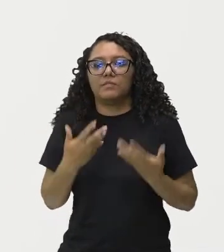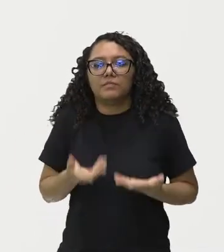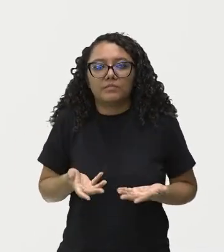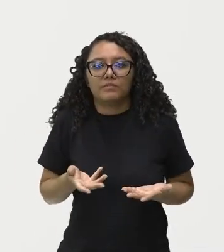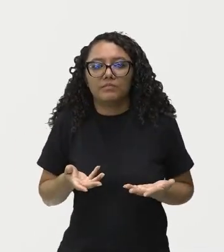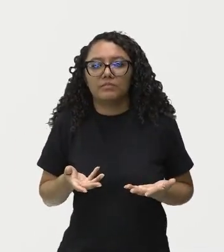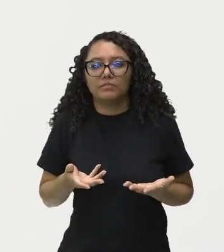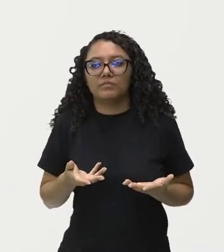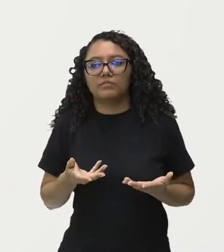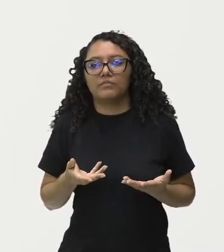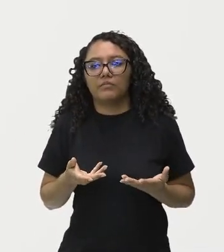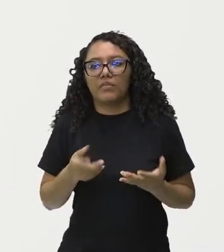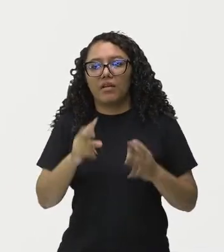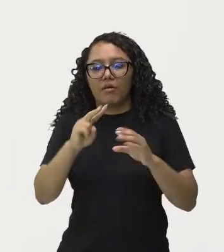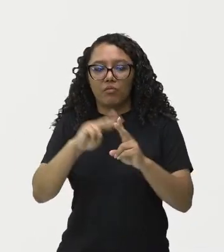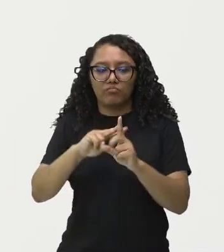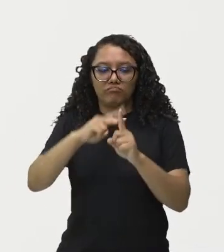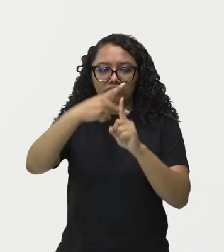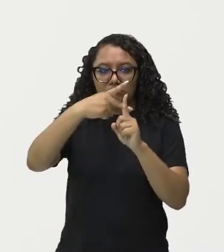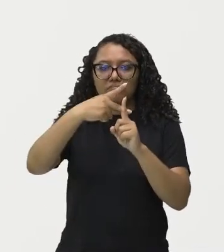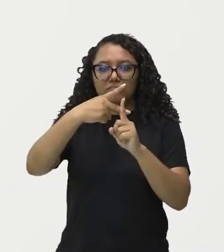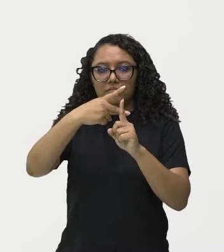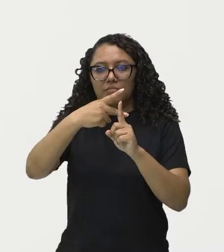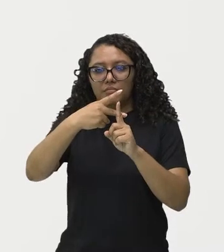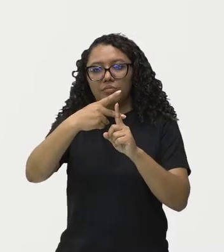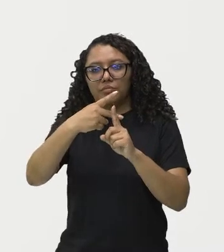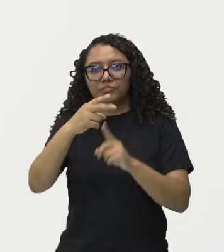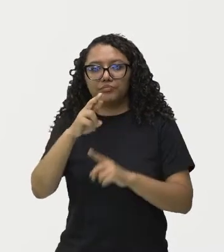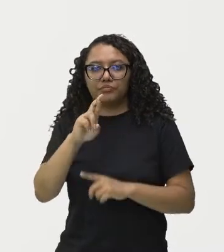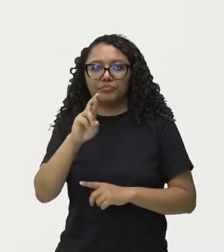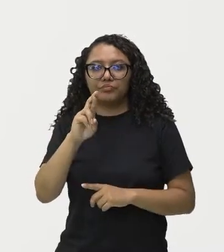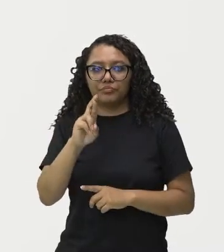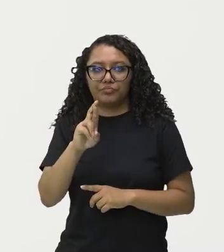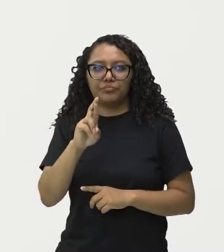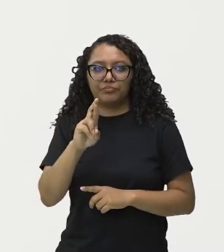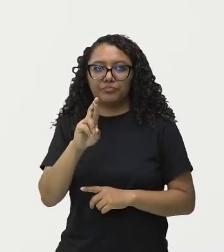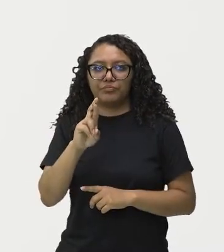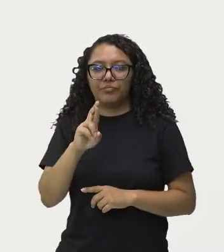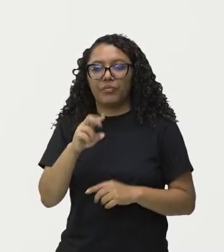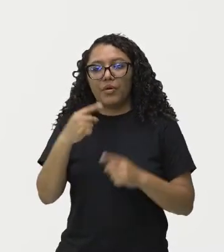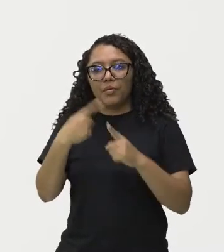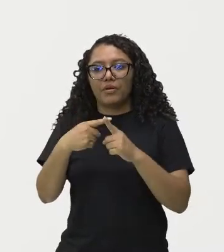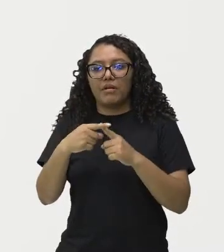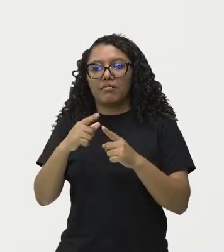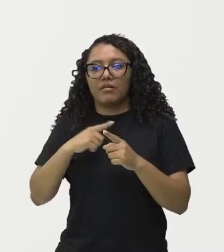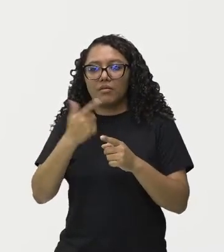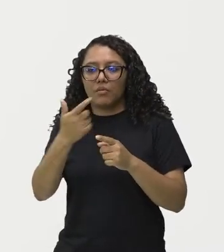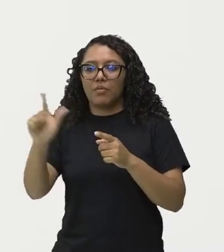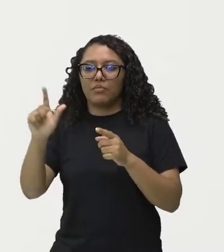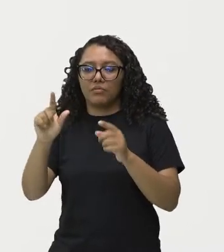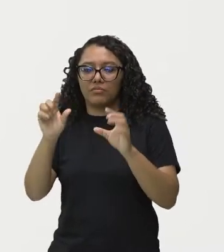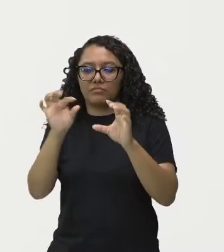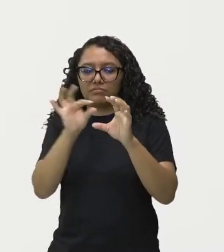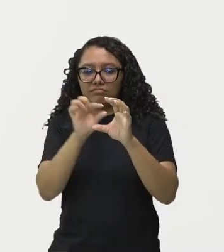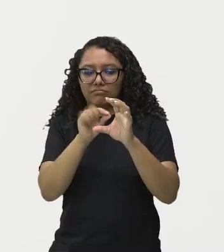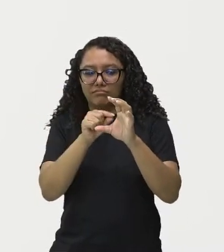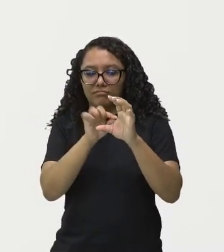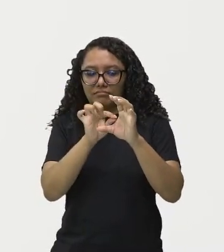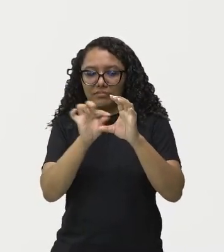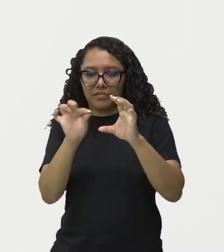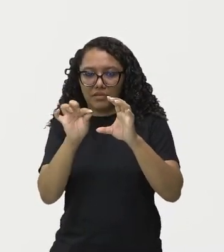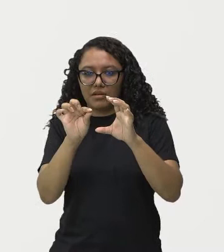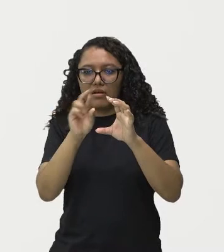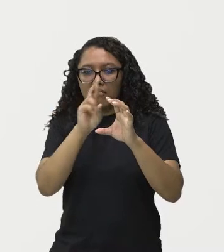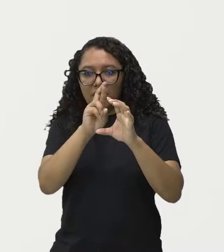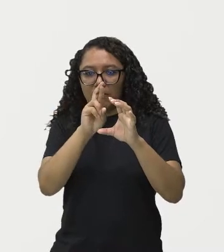diâmetro, ele é o dobro do raio, porque aqui nós temos um outro raio, não é verdade? Eu tenho um ponto